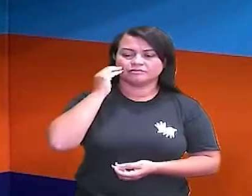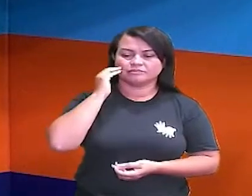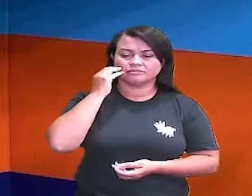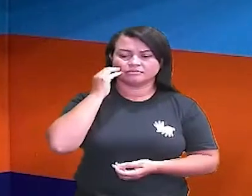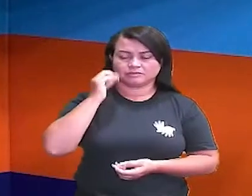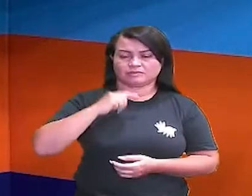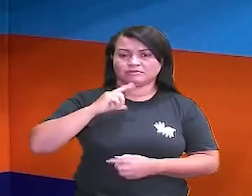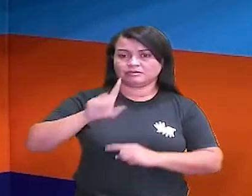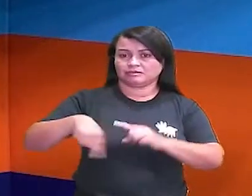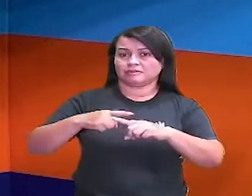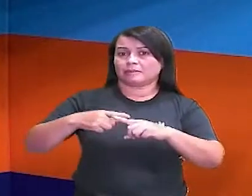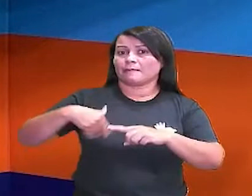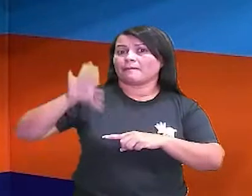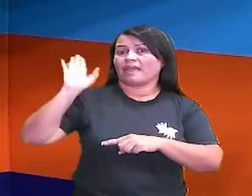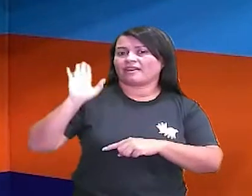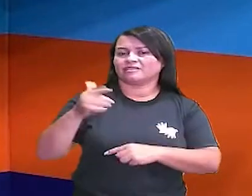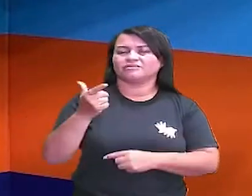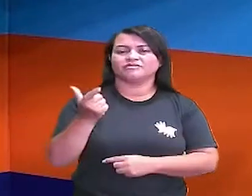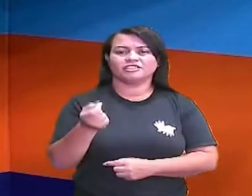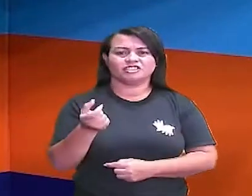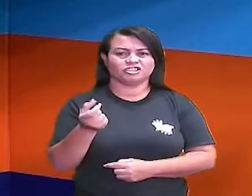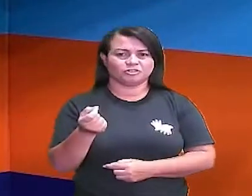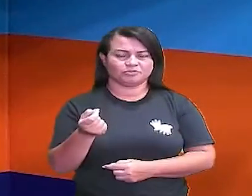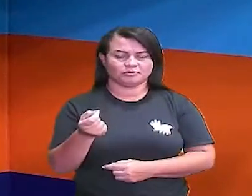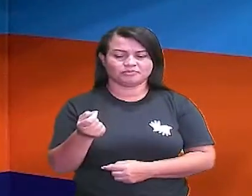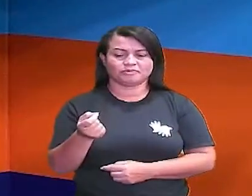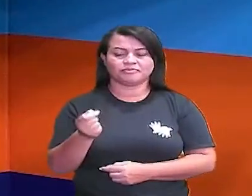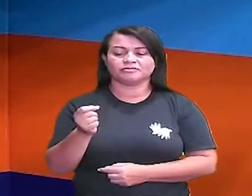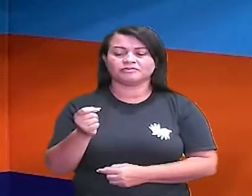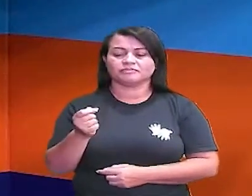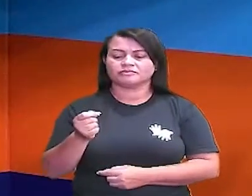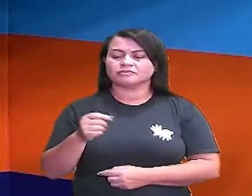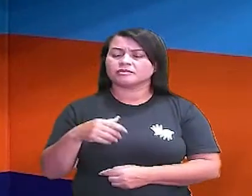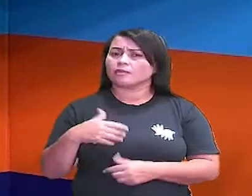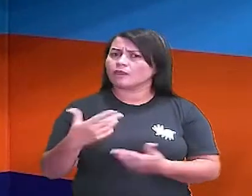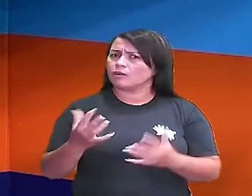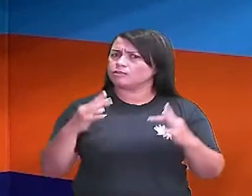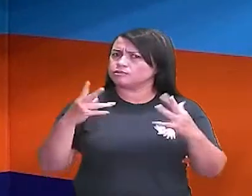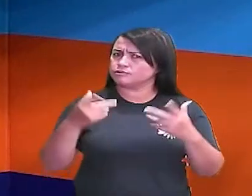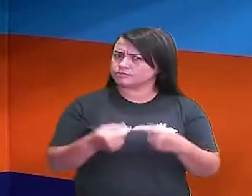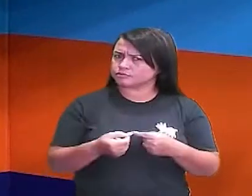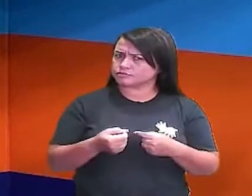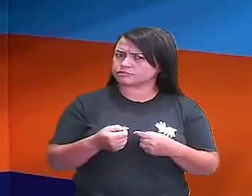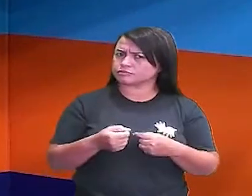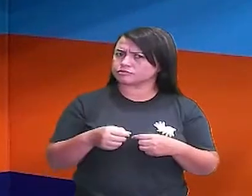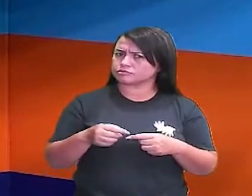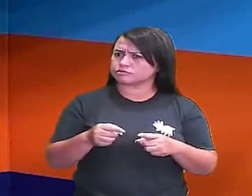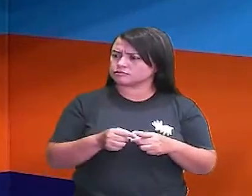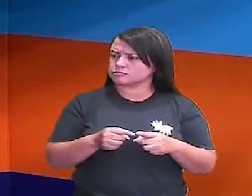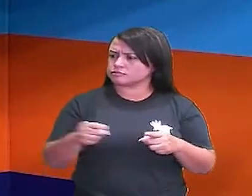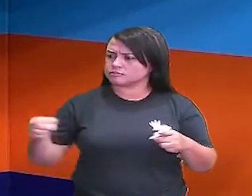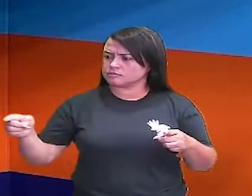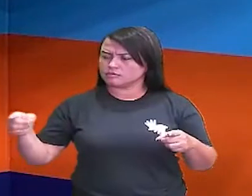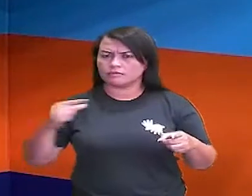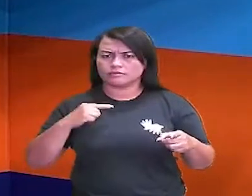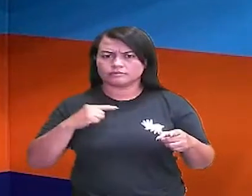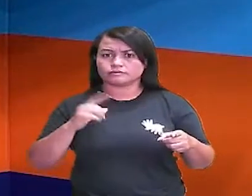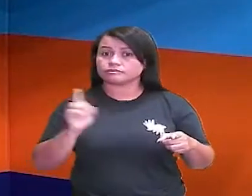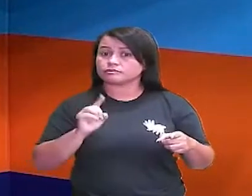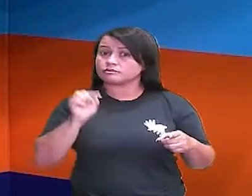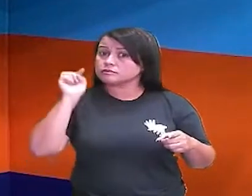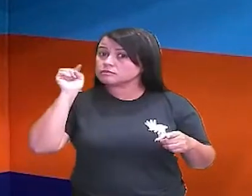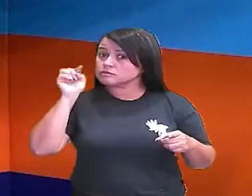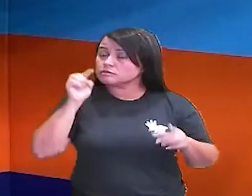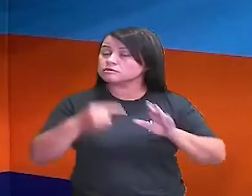Então, o maior número que a gente tem na reta numérica é o 20. É em toda a reta numérica, professora? Não, tá? É